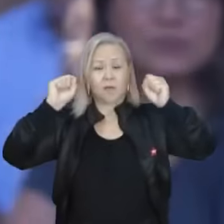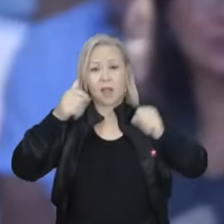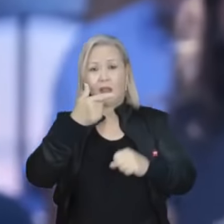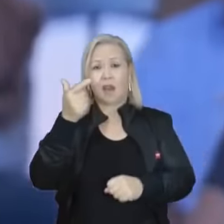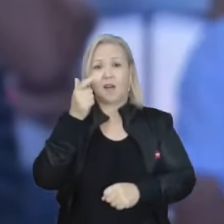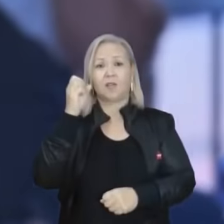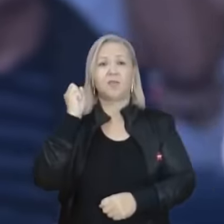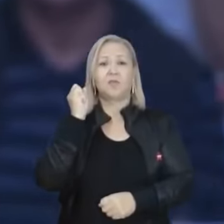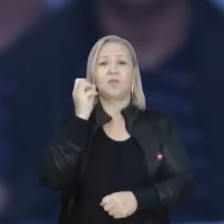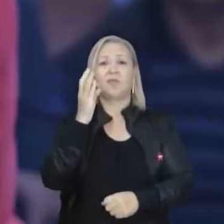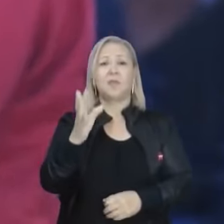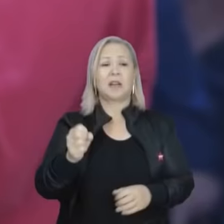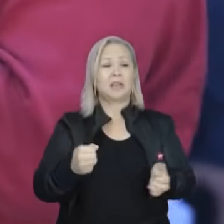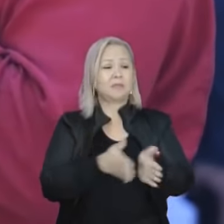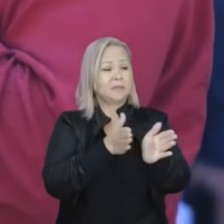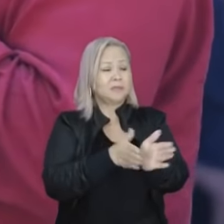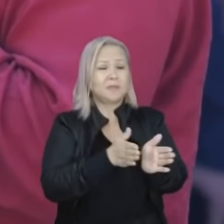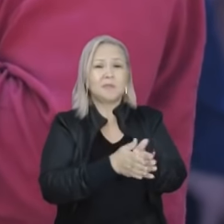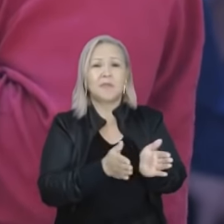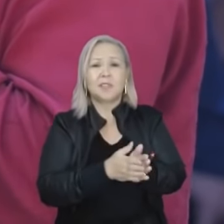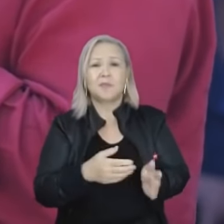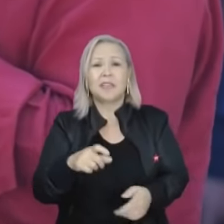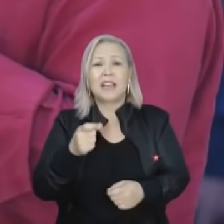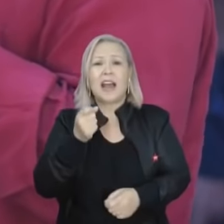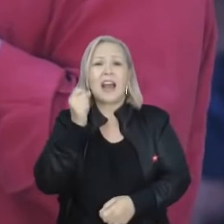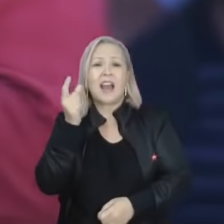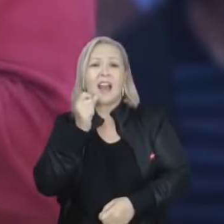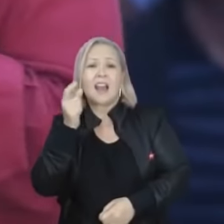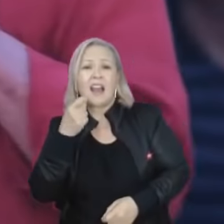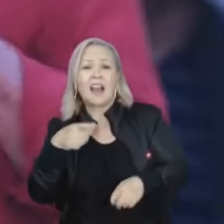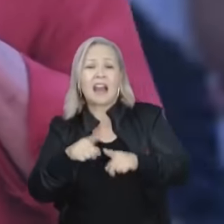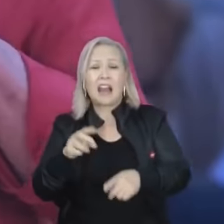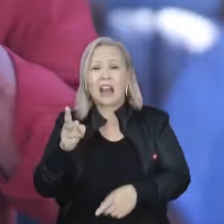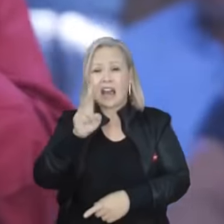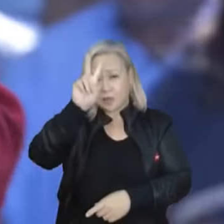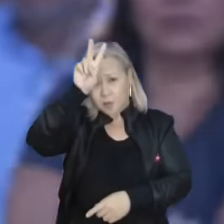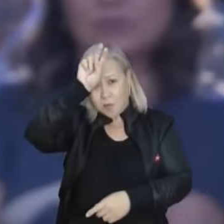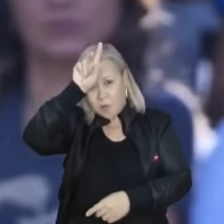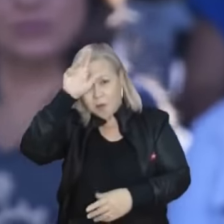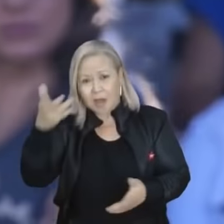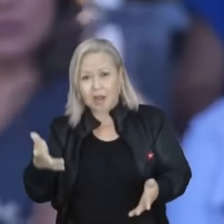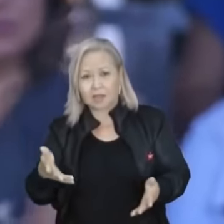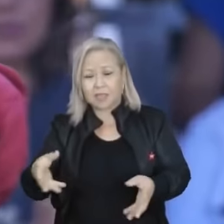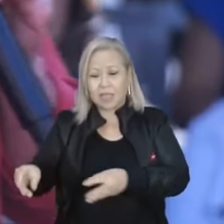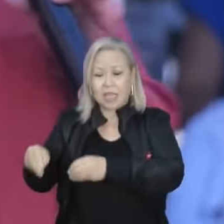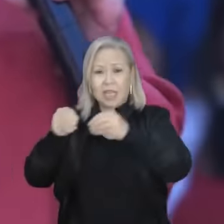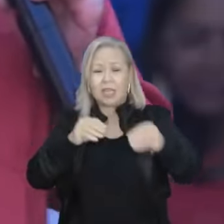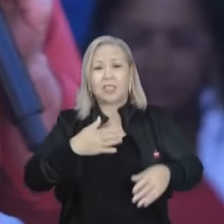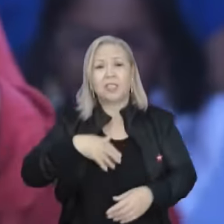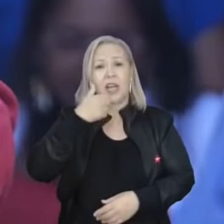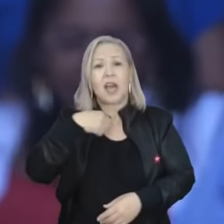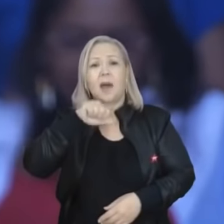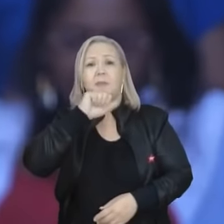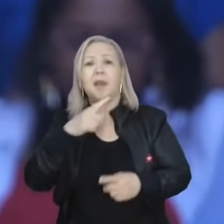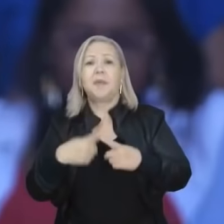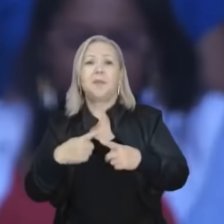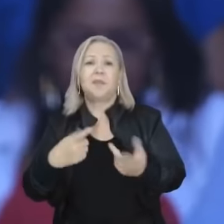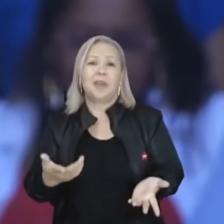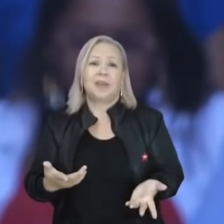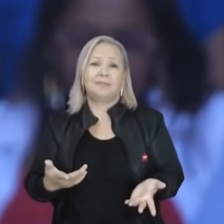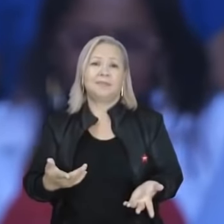rato, espantar barata e tirar a fede que estava boiando na minha casa e tirar a minha mãe, porque era, aí não tinha nem geladeira, tirar a minha